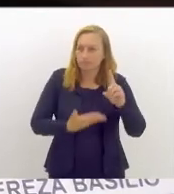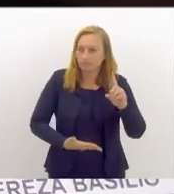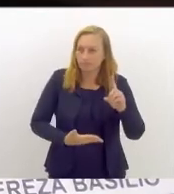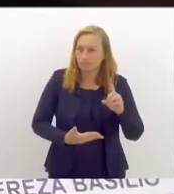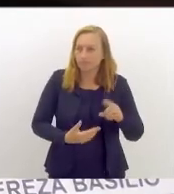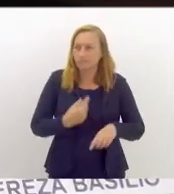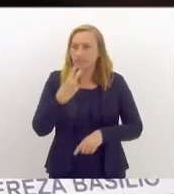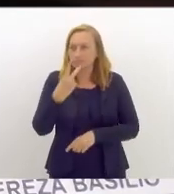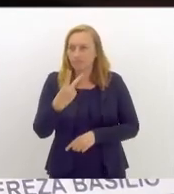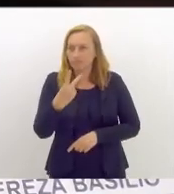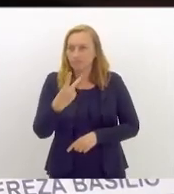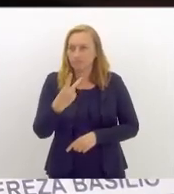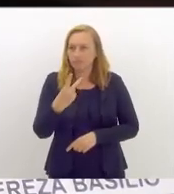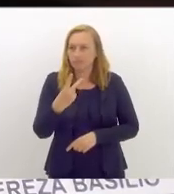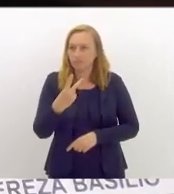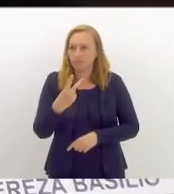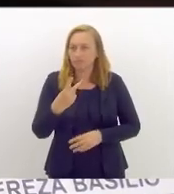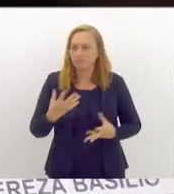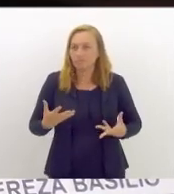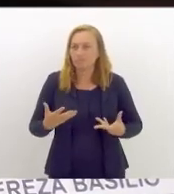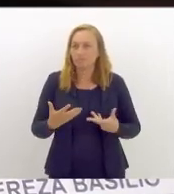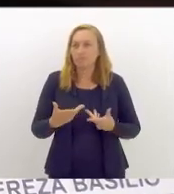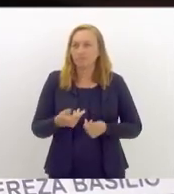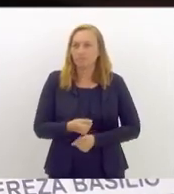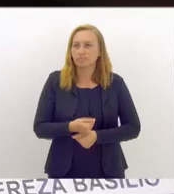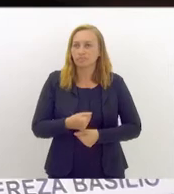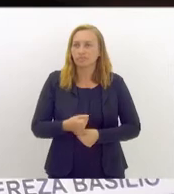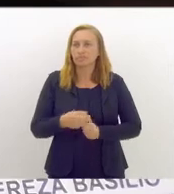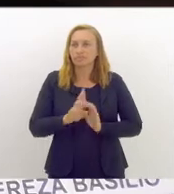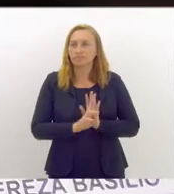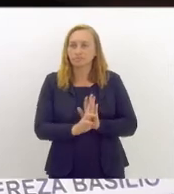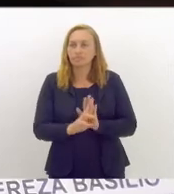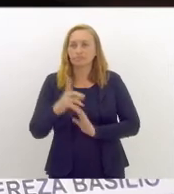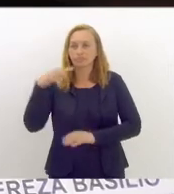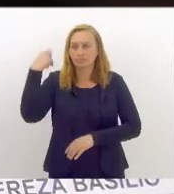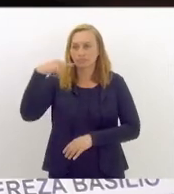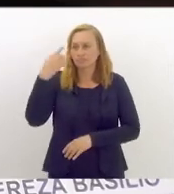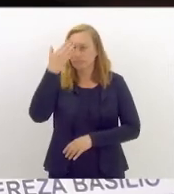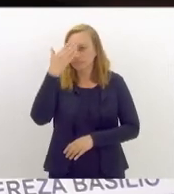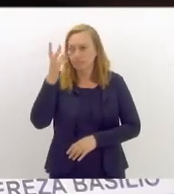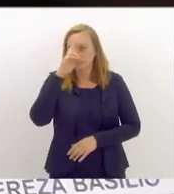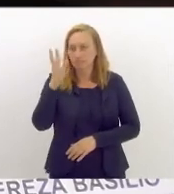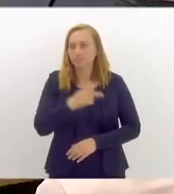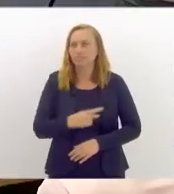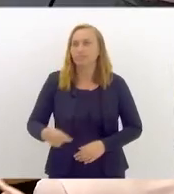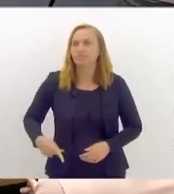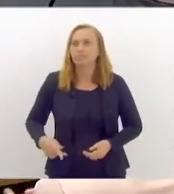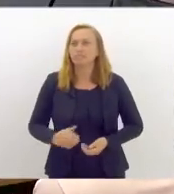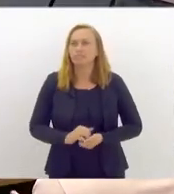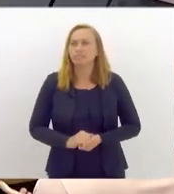a dois ilustres representantes da advocacia muito obrigada presidente